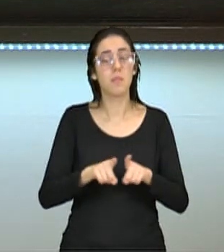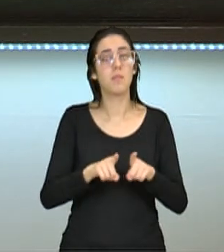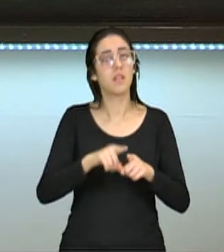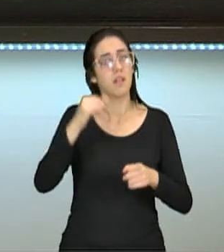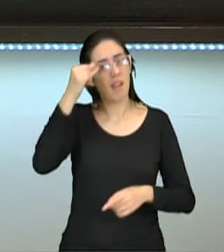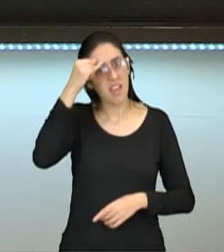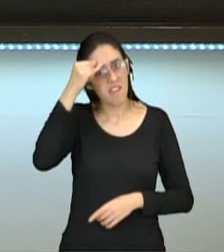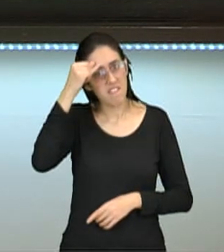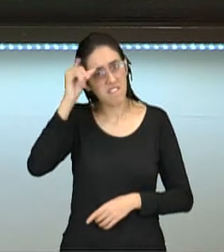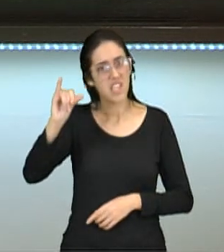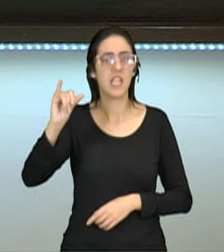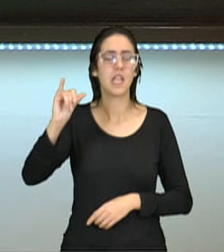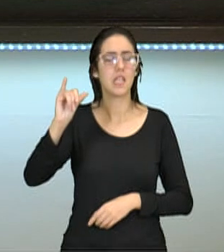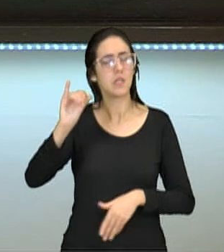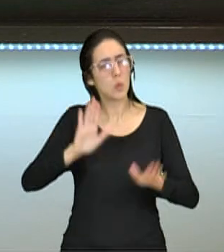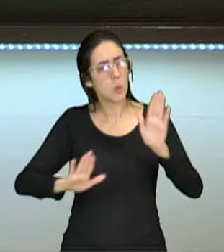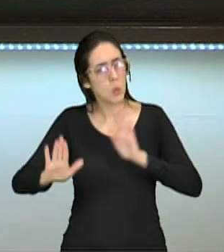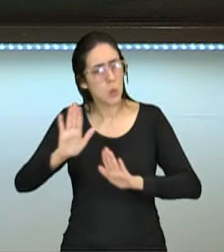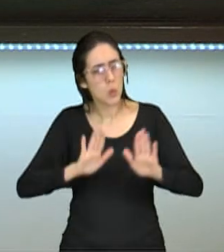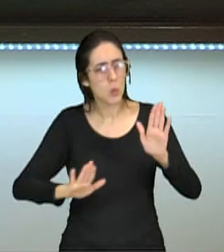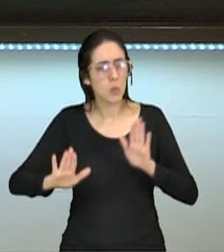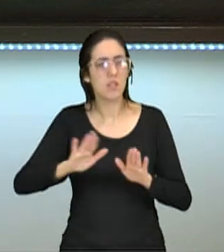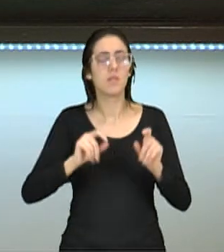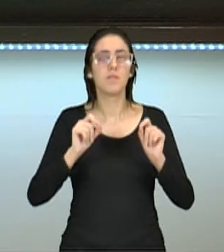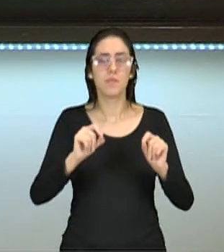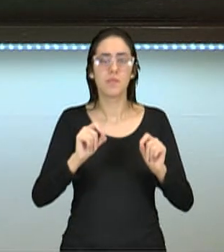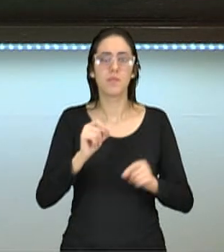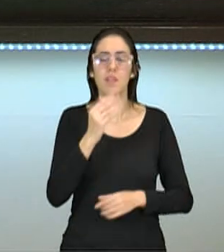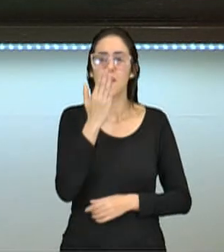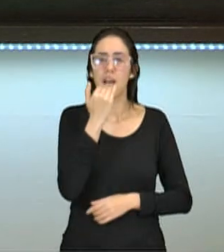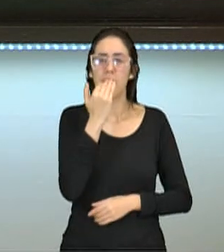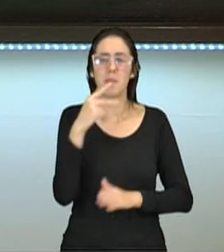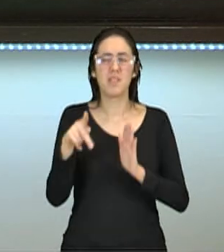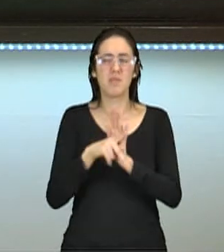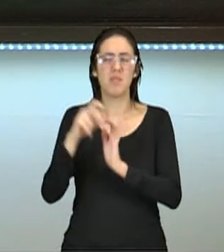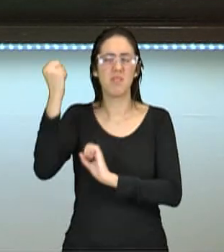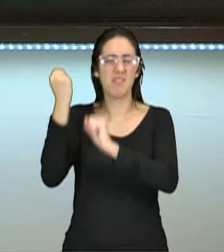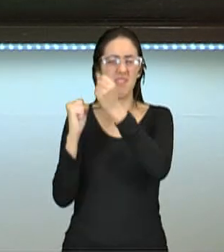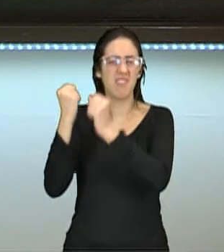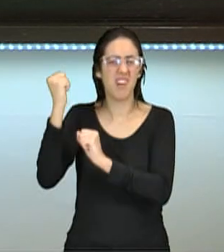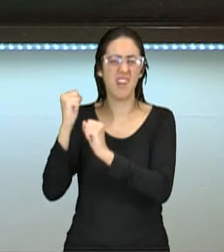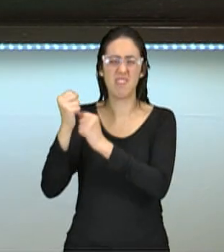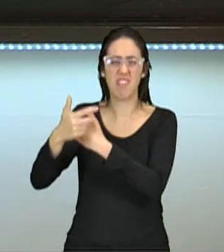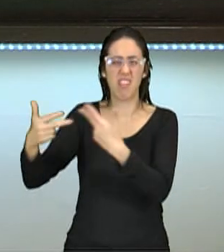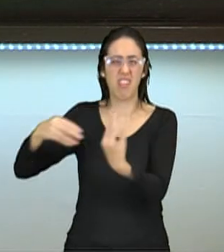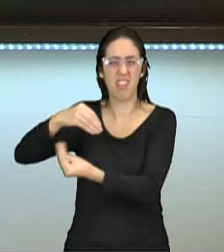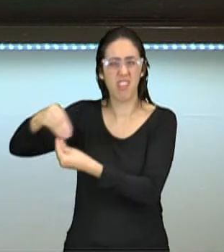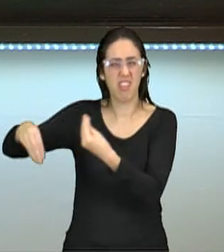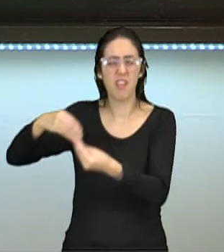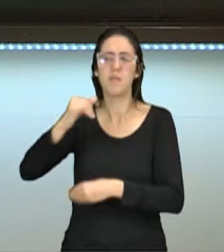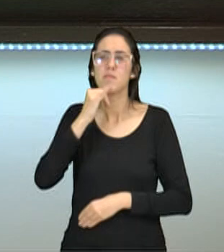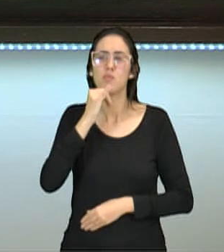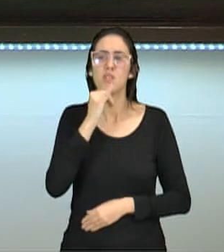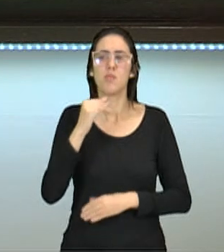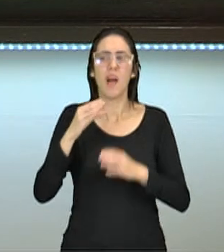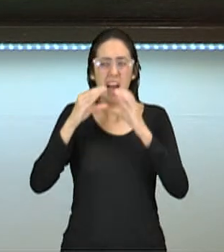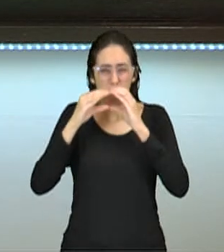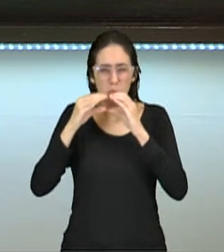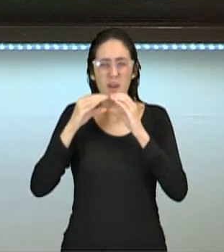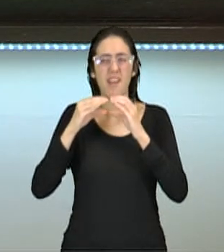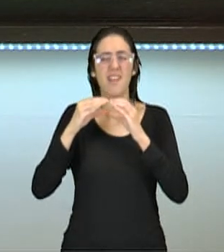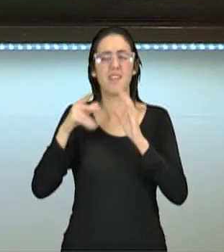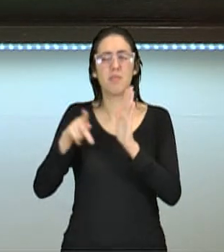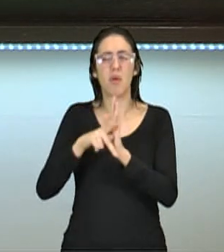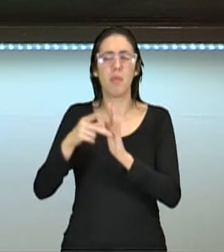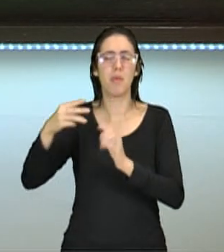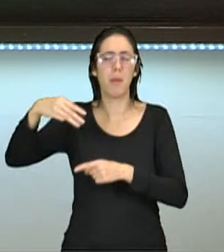ou moderar o consumo de alimentos muito industrializados, como os fast foods. Por quê? Porque